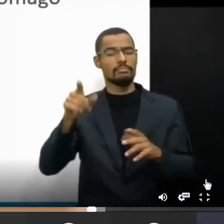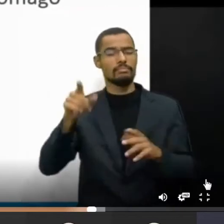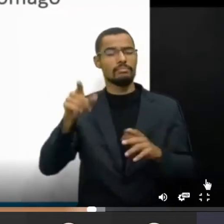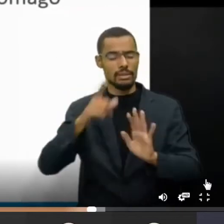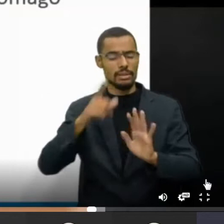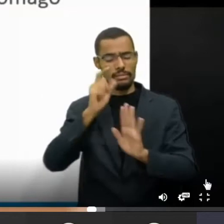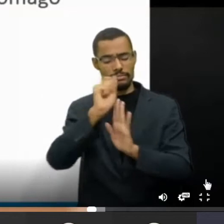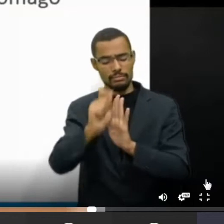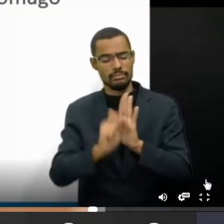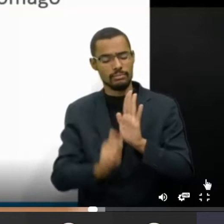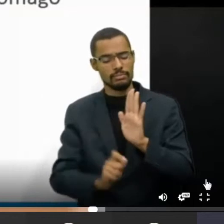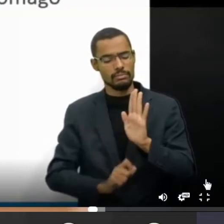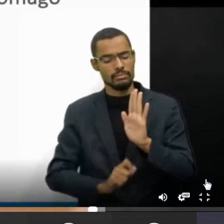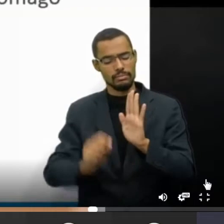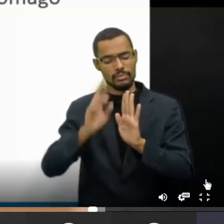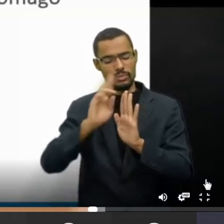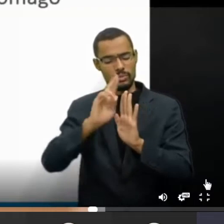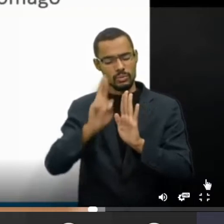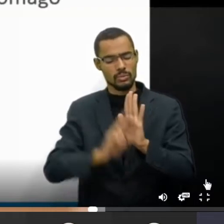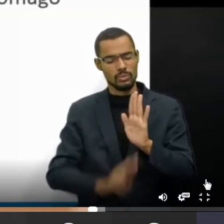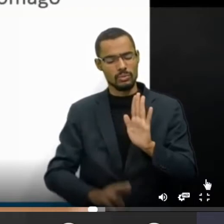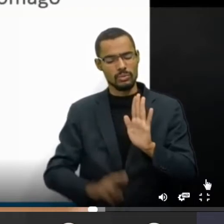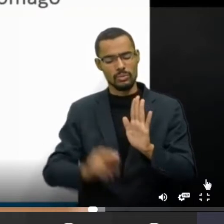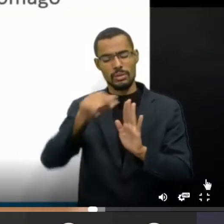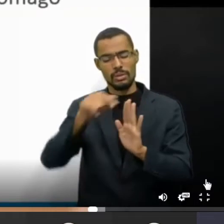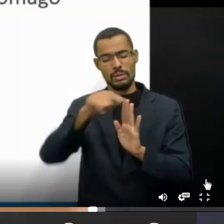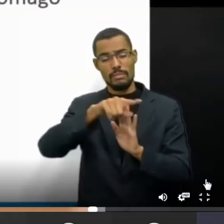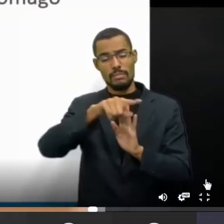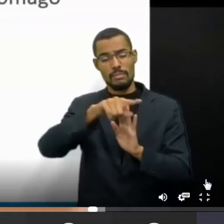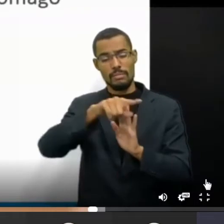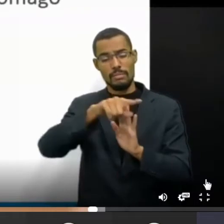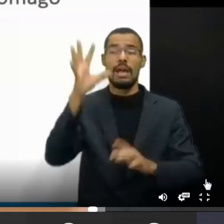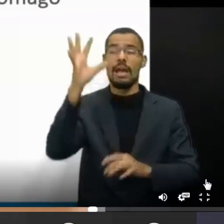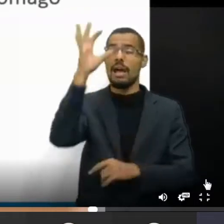essas rugosidades, elas permitem